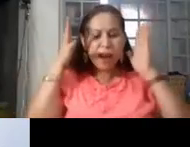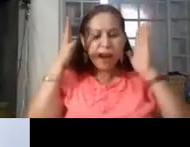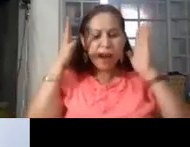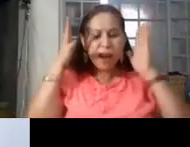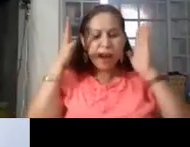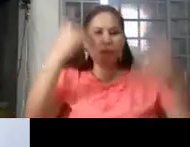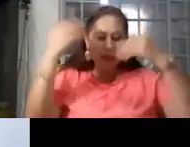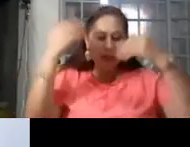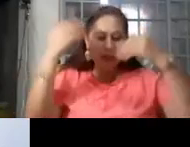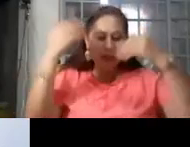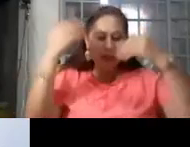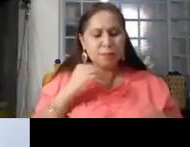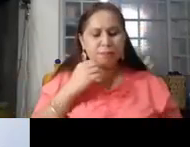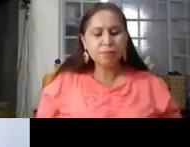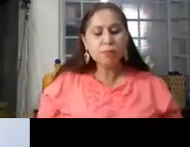para aprender mais coisas.